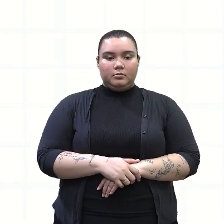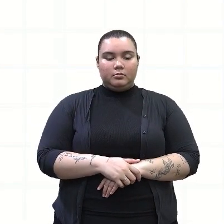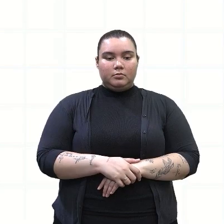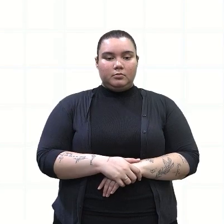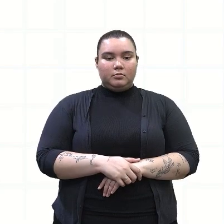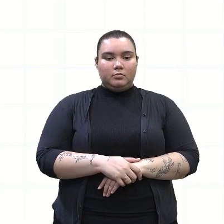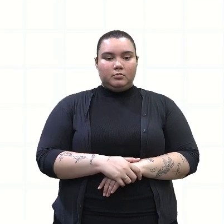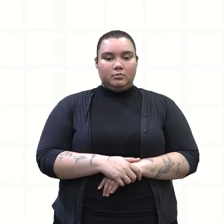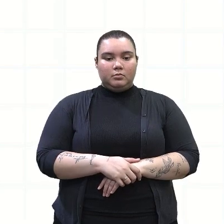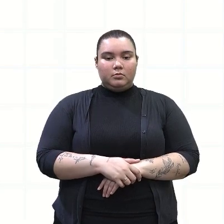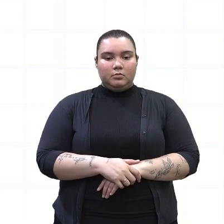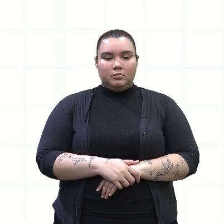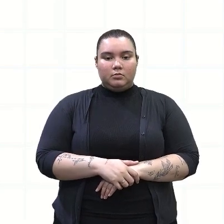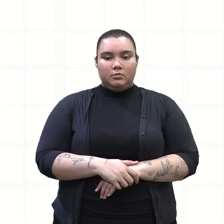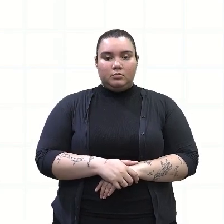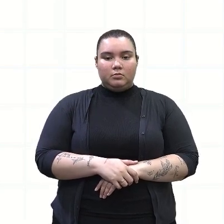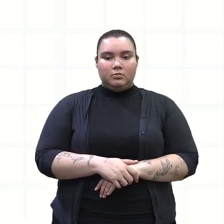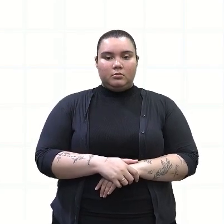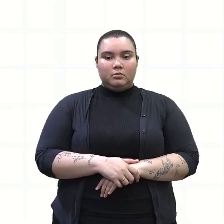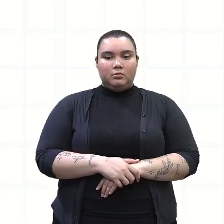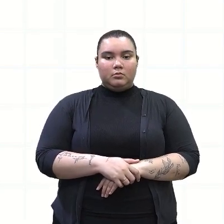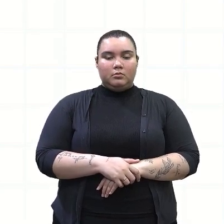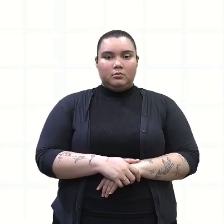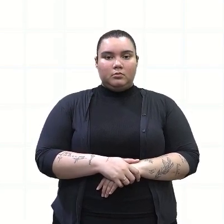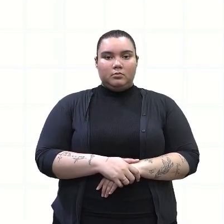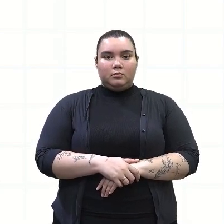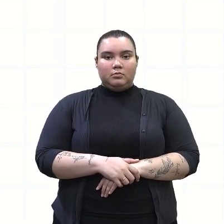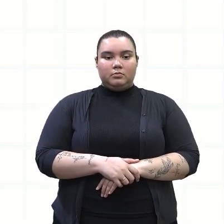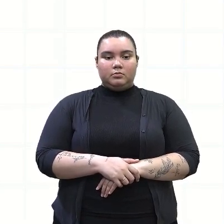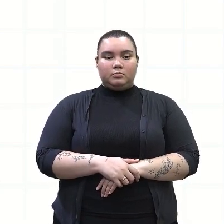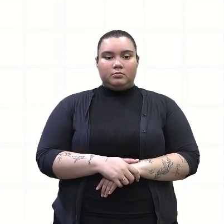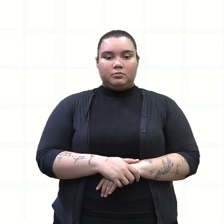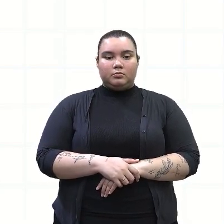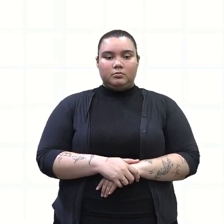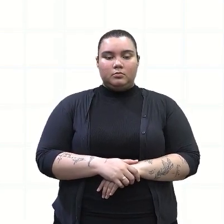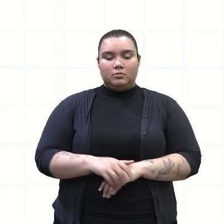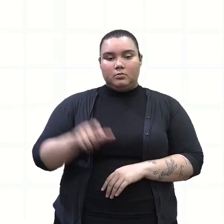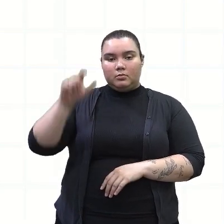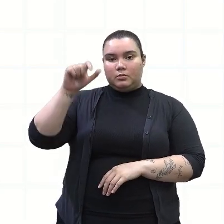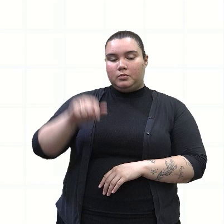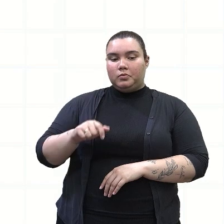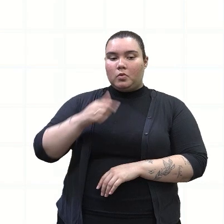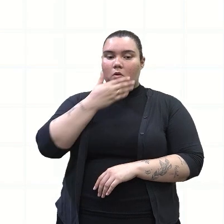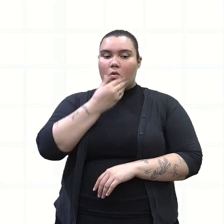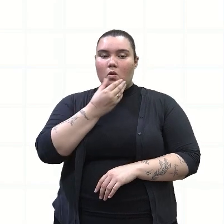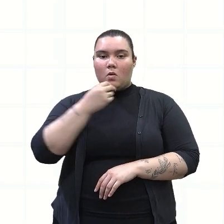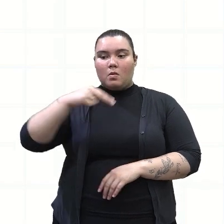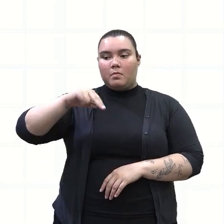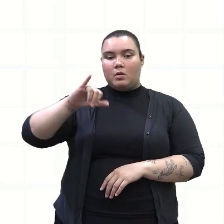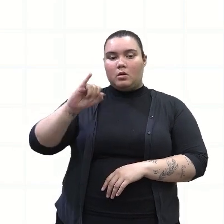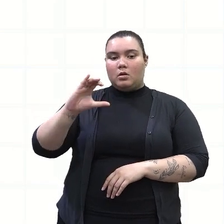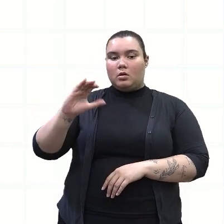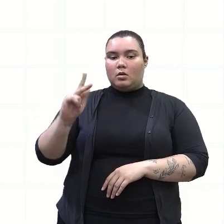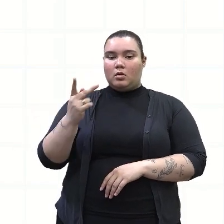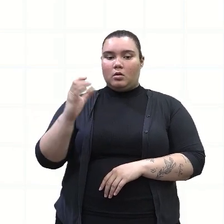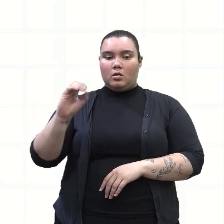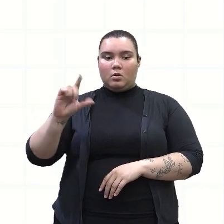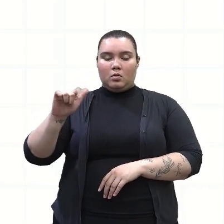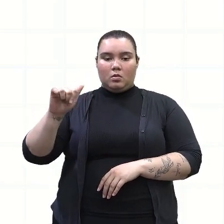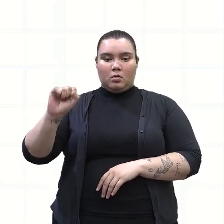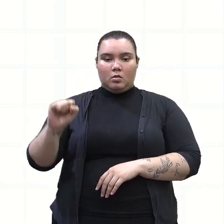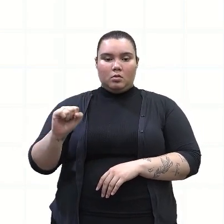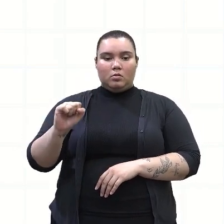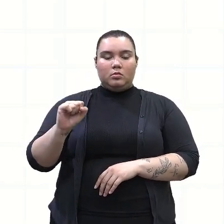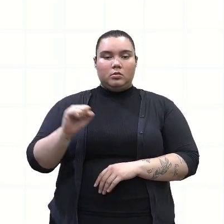Bears memorabilia collection in the world. Então, este rapaz aqui, esse Nicholas, ele tem o que? Has